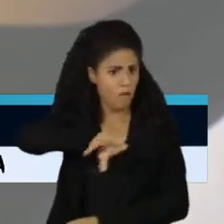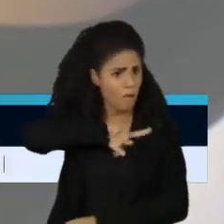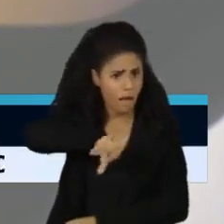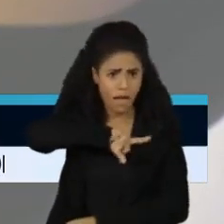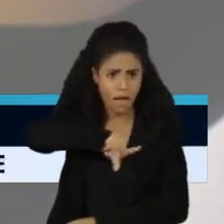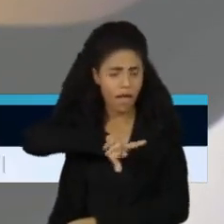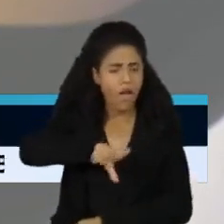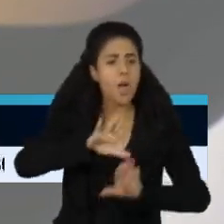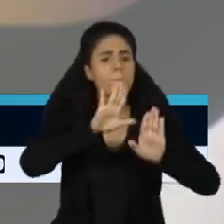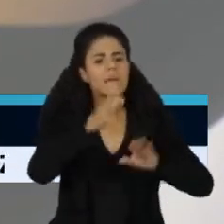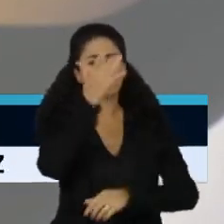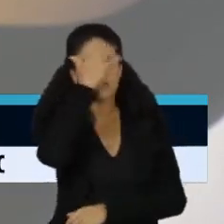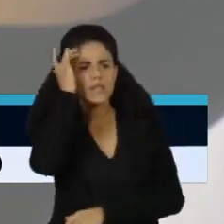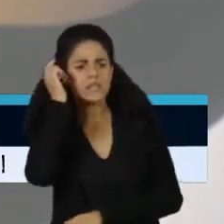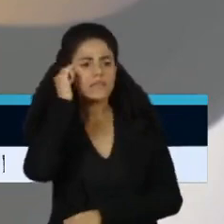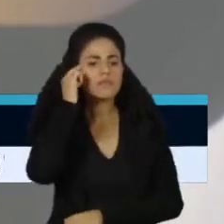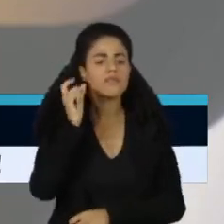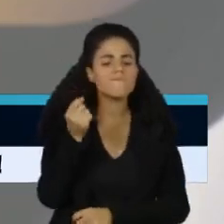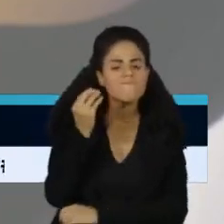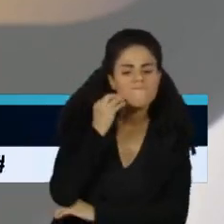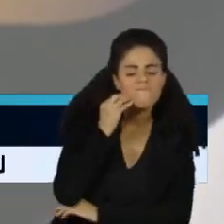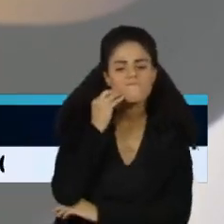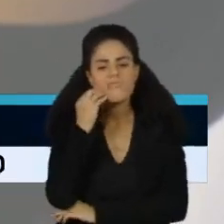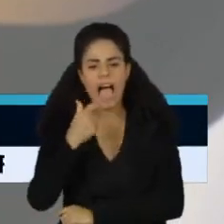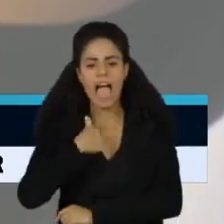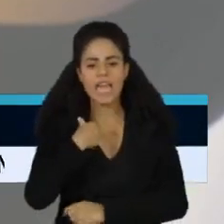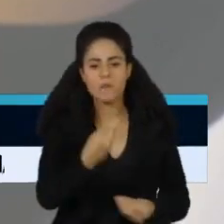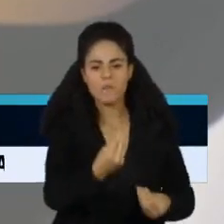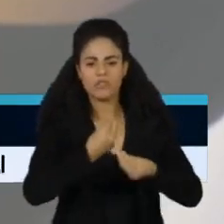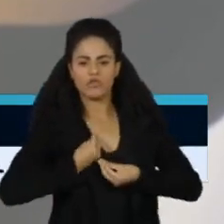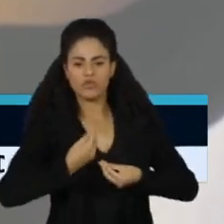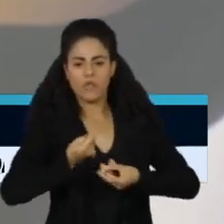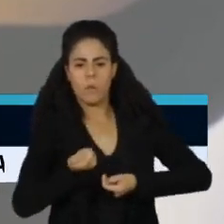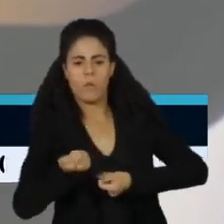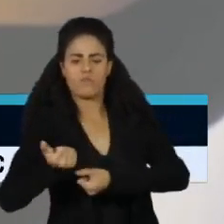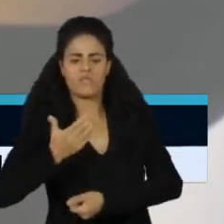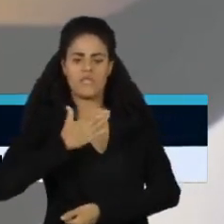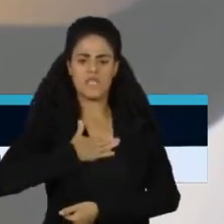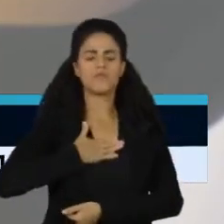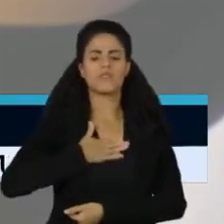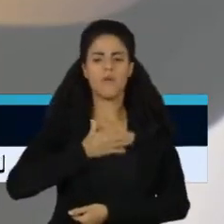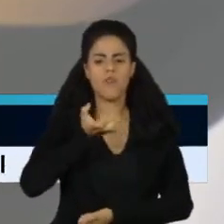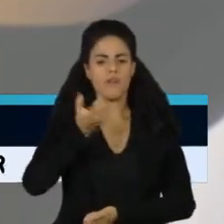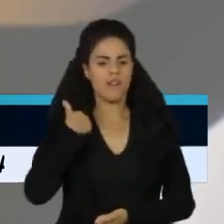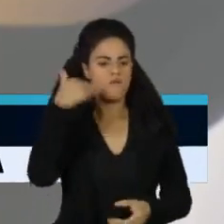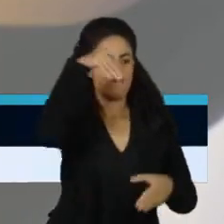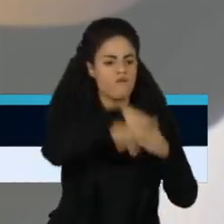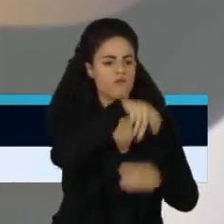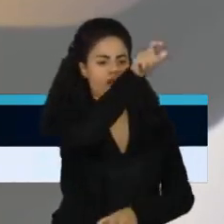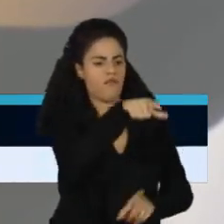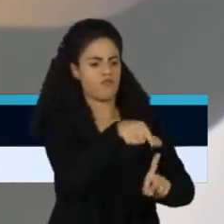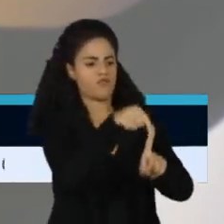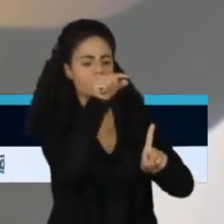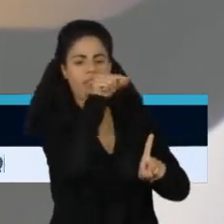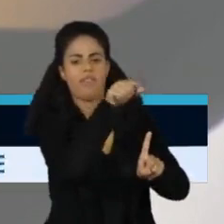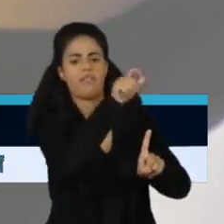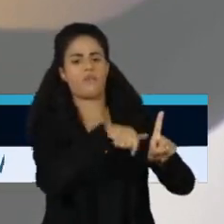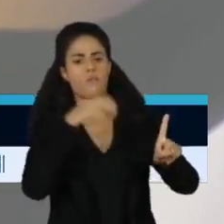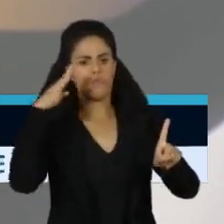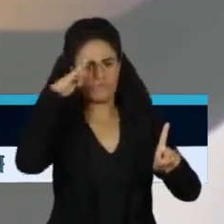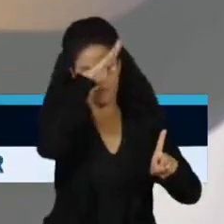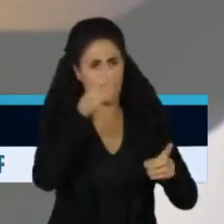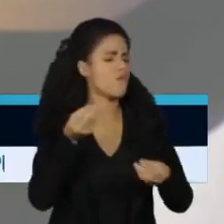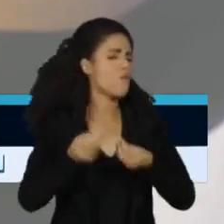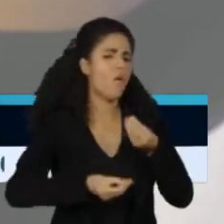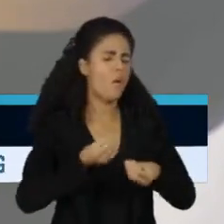classes mais baixas com os auxílios, né? Então, se ele puder, por isso que ele está correndo, se ele puder fazer com que chegue